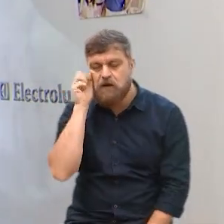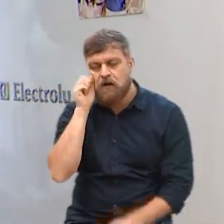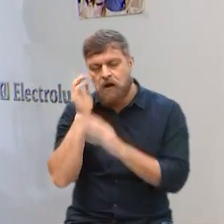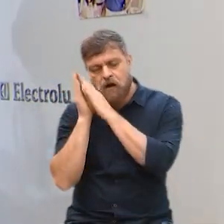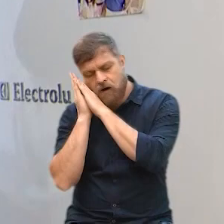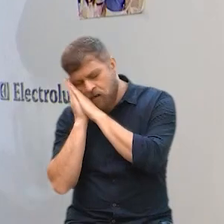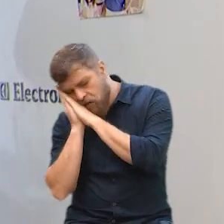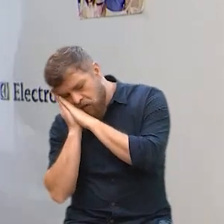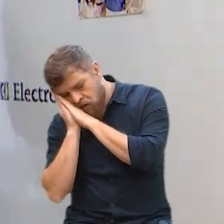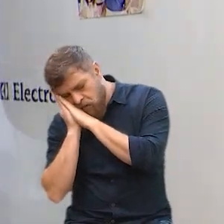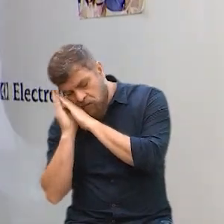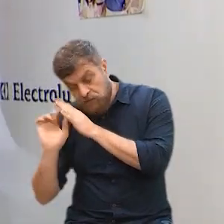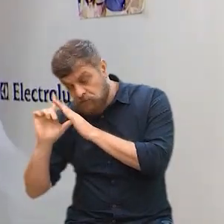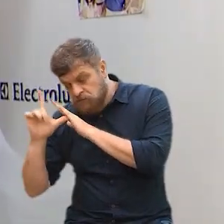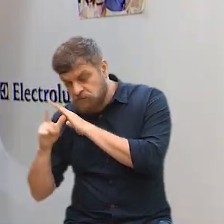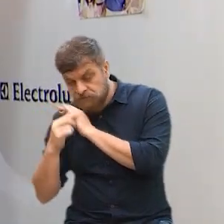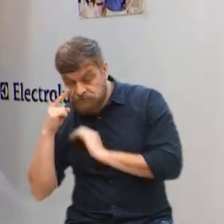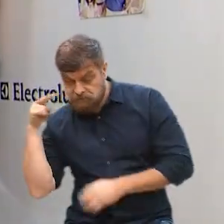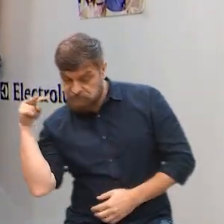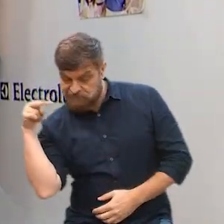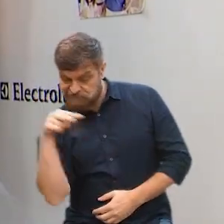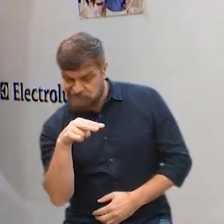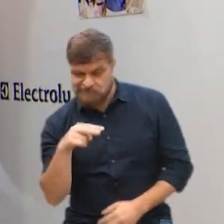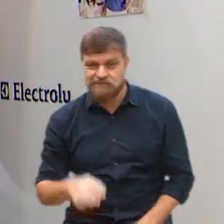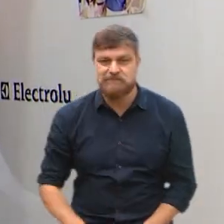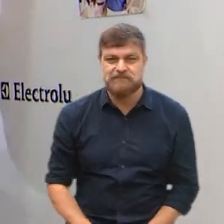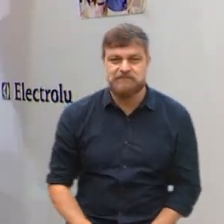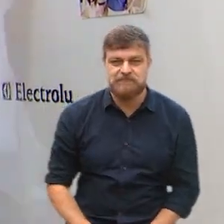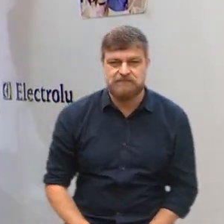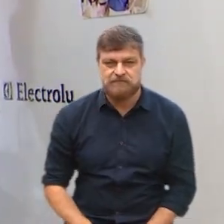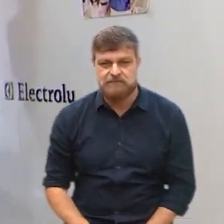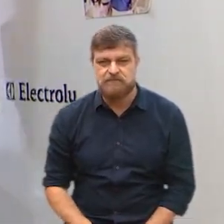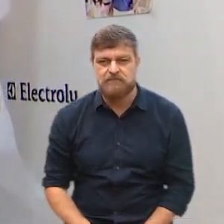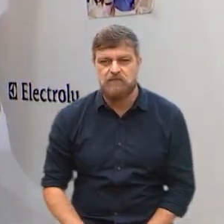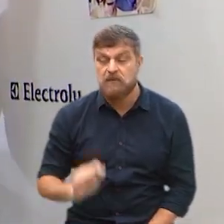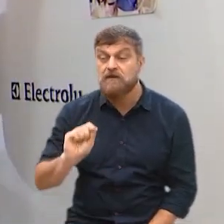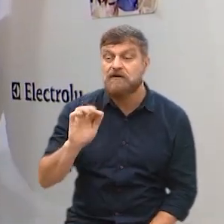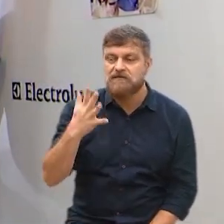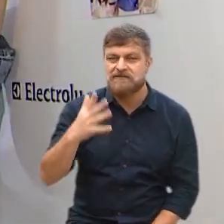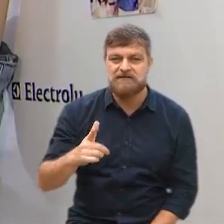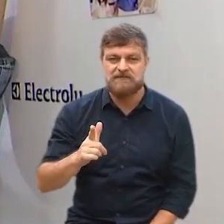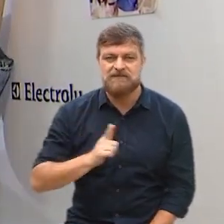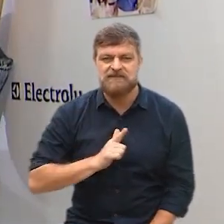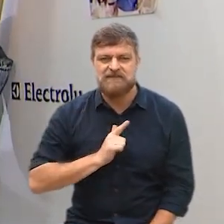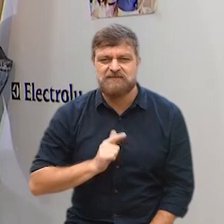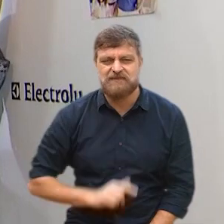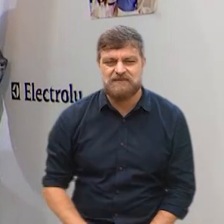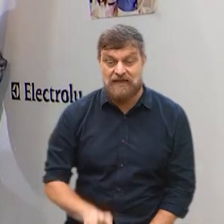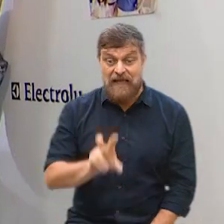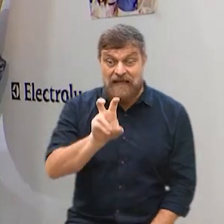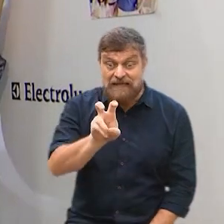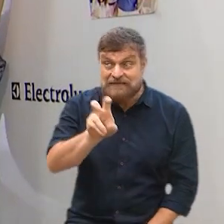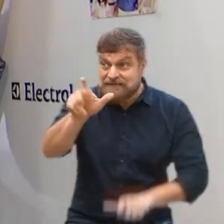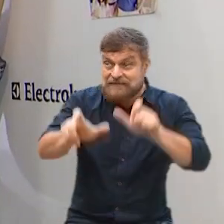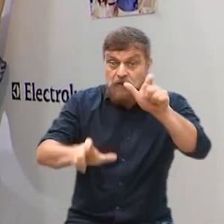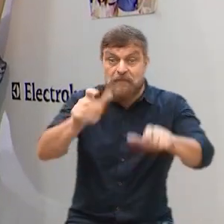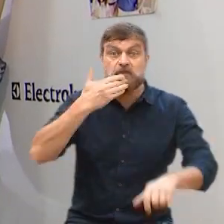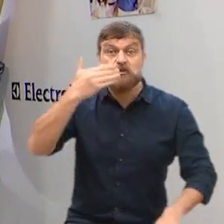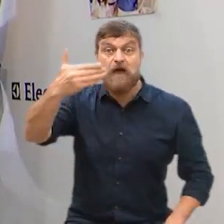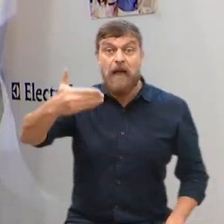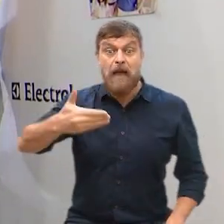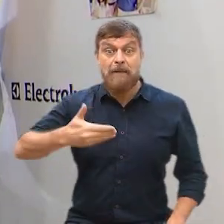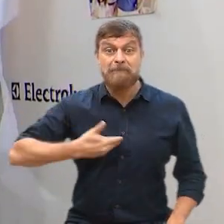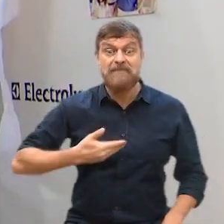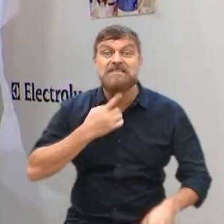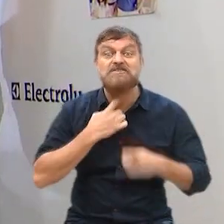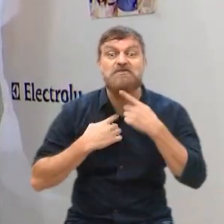o que Deus quiser. Amanhã eu acordo e vejo o estrago, sabe? E aí, eu acho que eu recebi umas 5 encomendas, assim, e